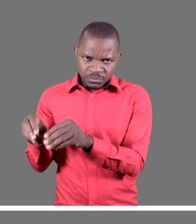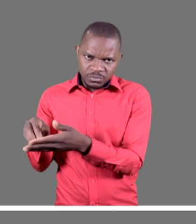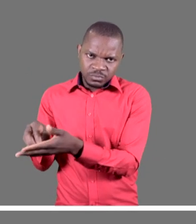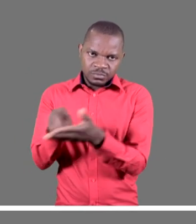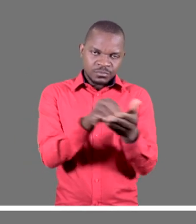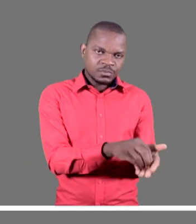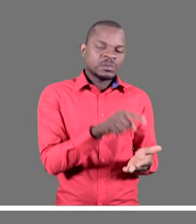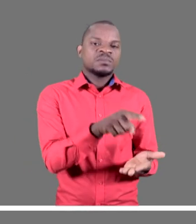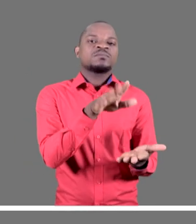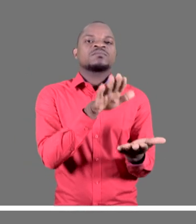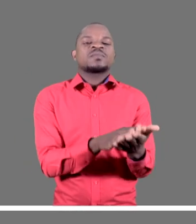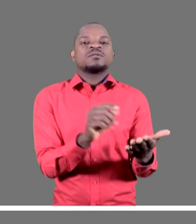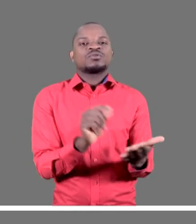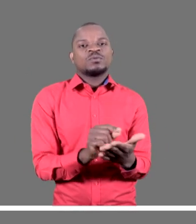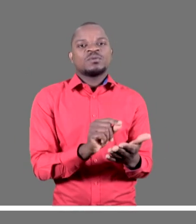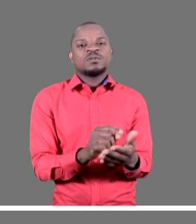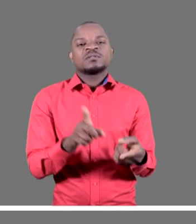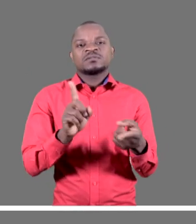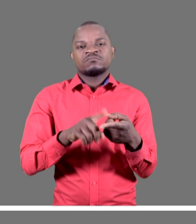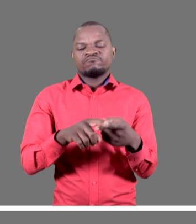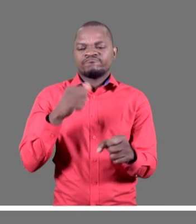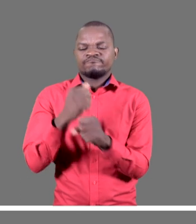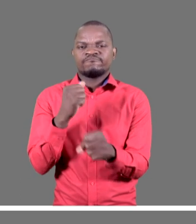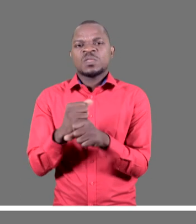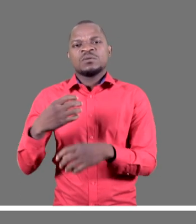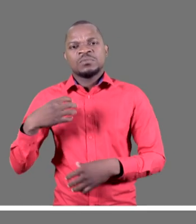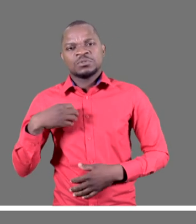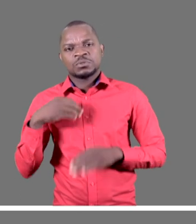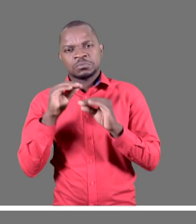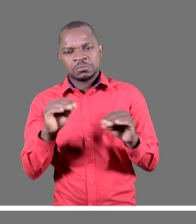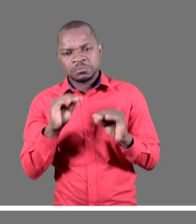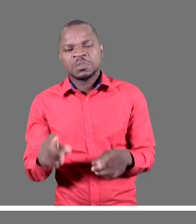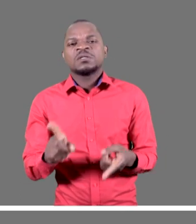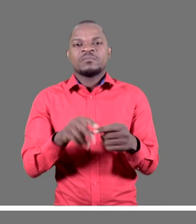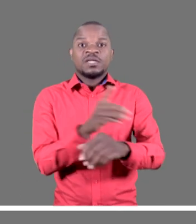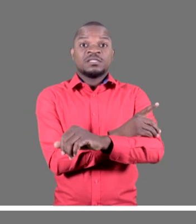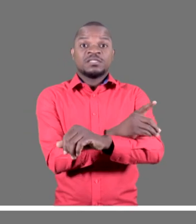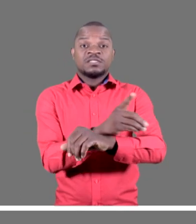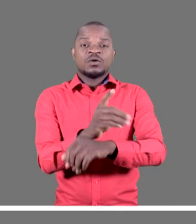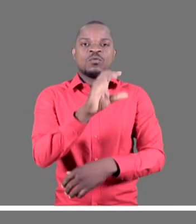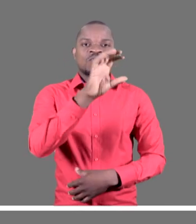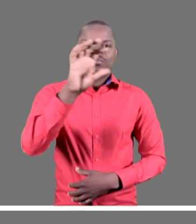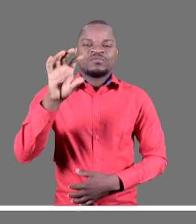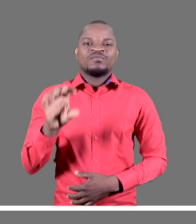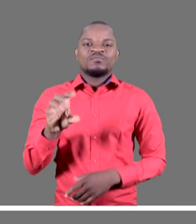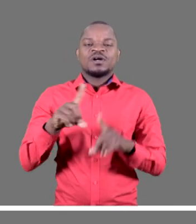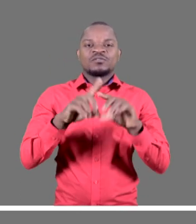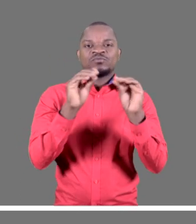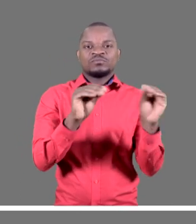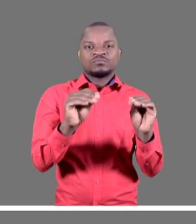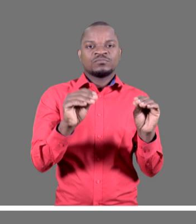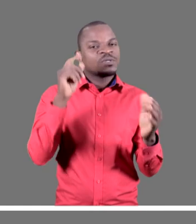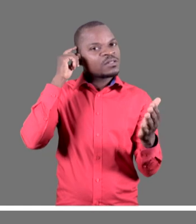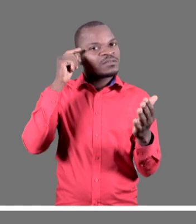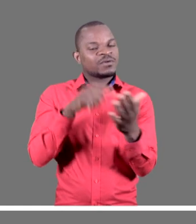essas escolas, mas também trabalhamos com o próprio ministério e as direções provinciais de modo a melhorar,